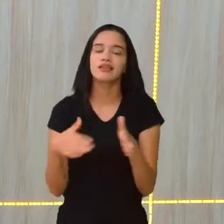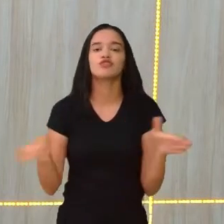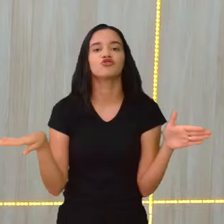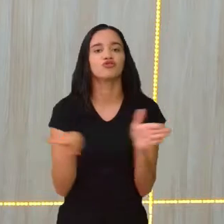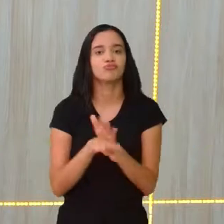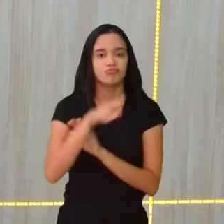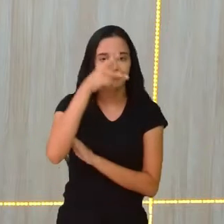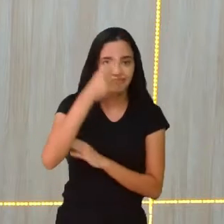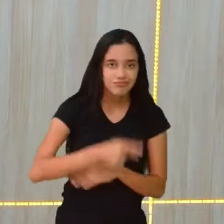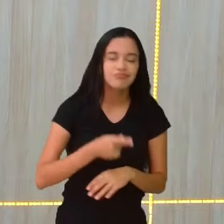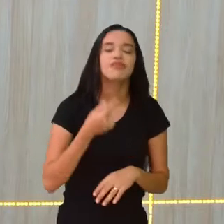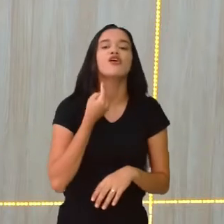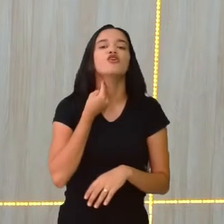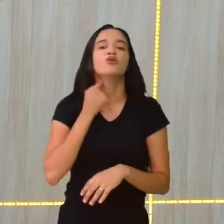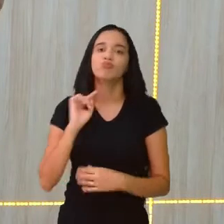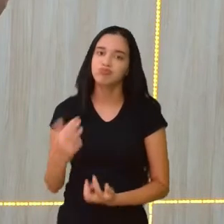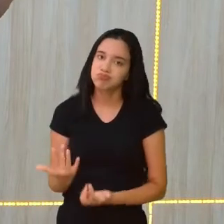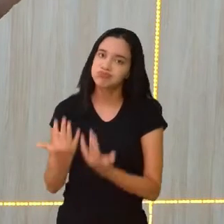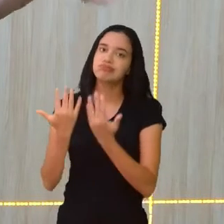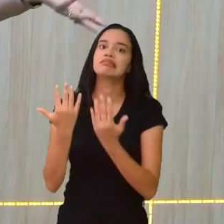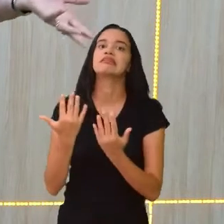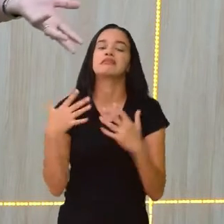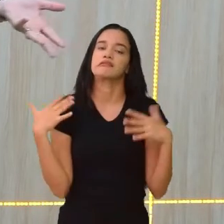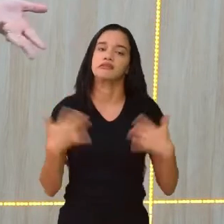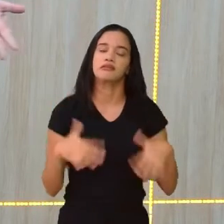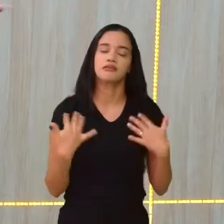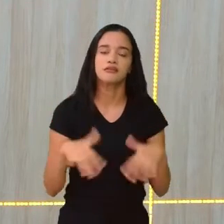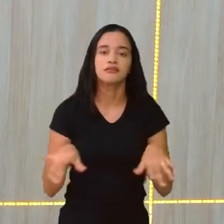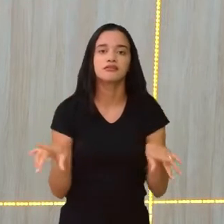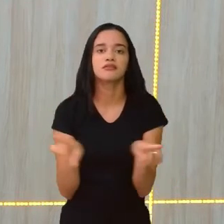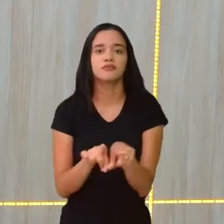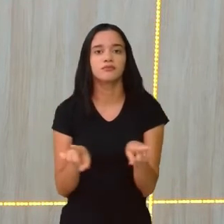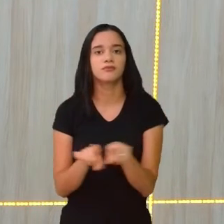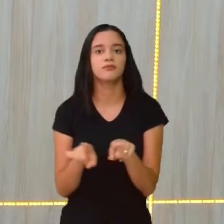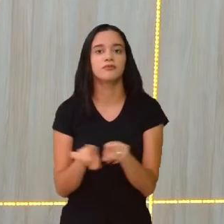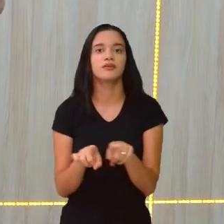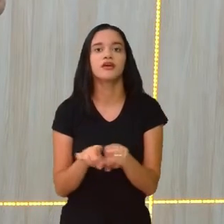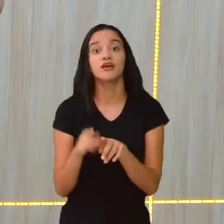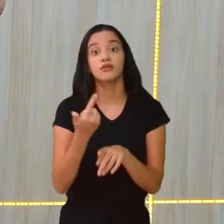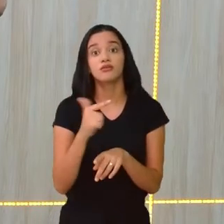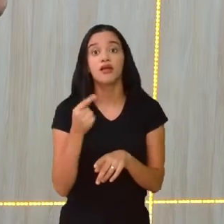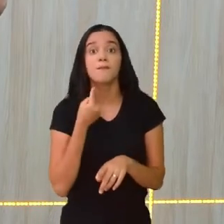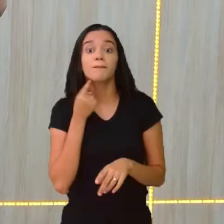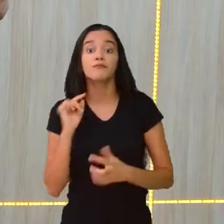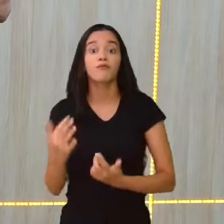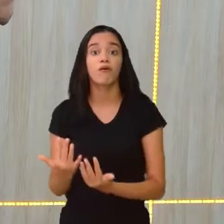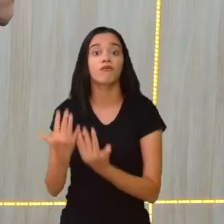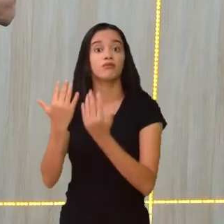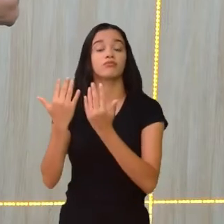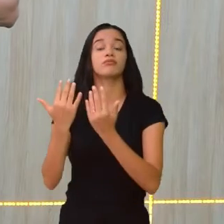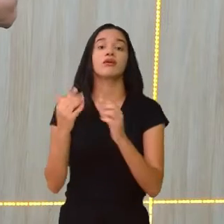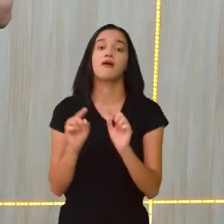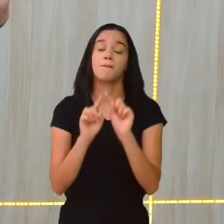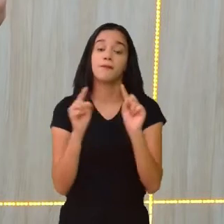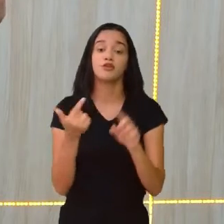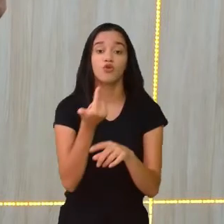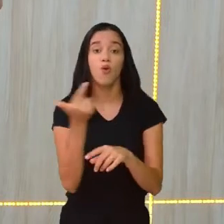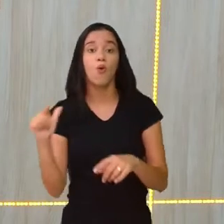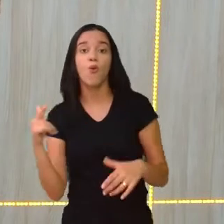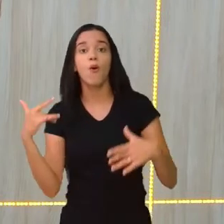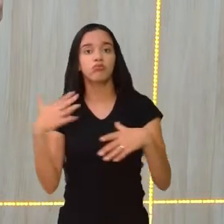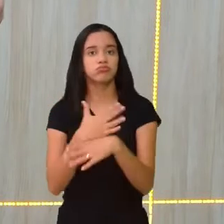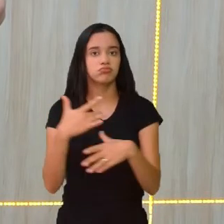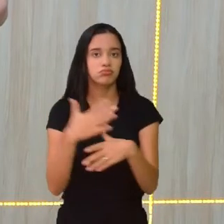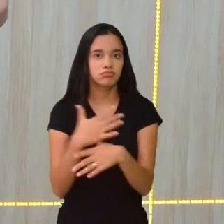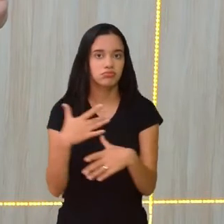também já vem poluído, não é? Ele sai das nascentes sem poluição, mas aí quando ele vai passando por outras cidades, ele